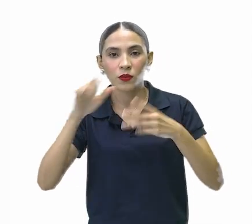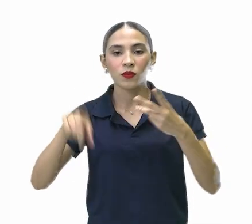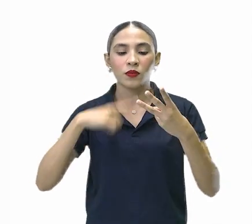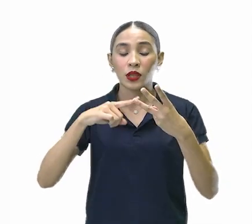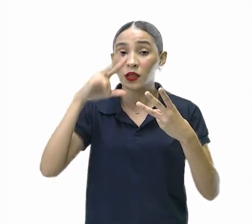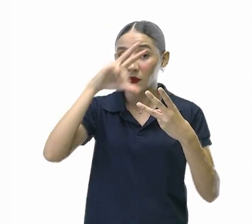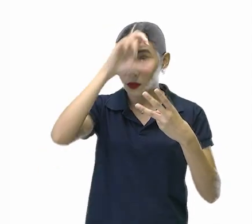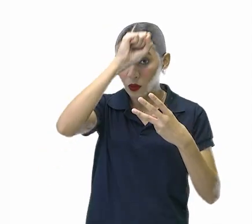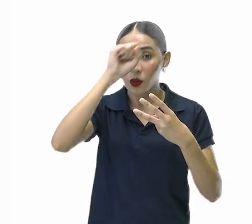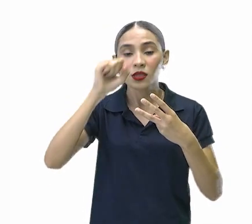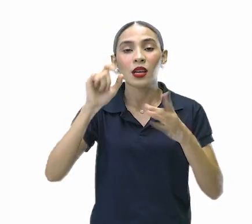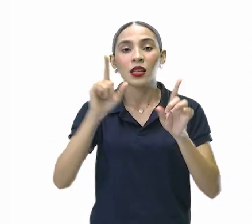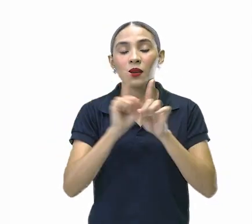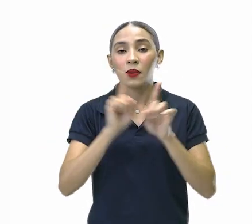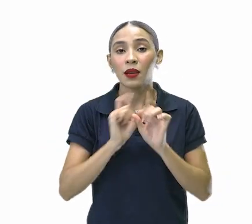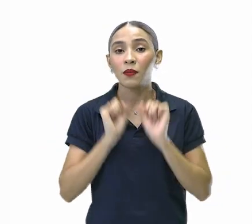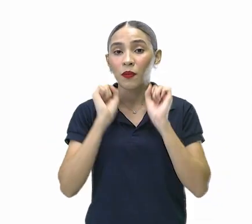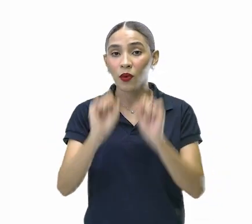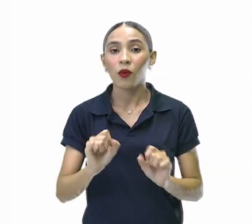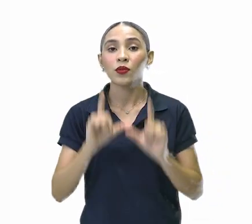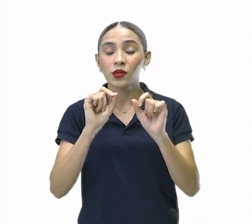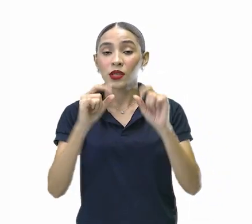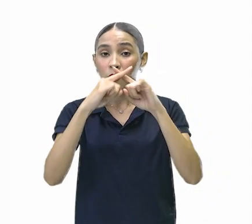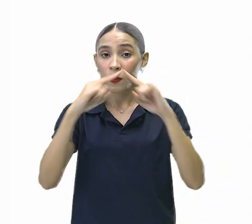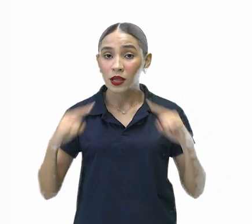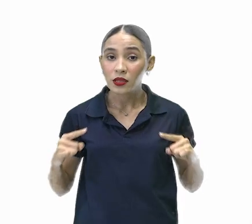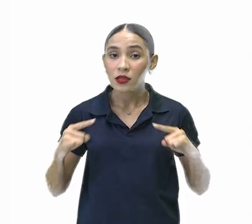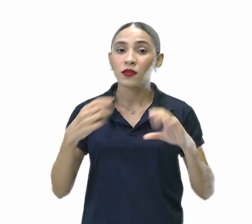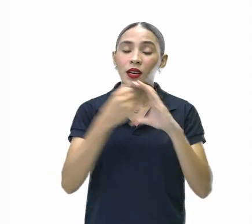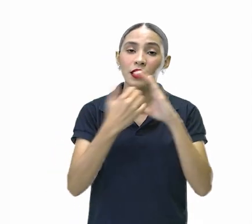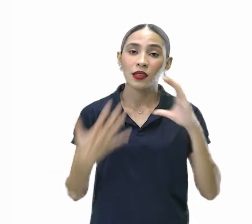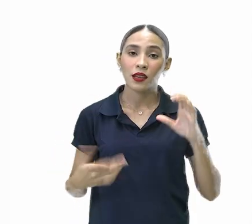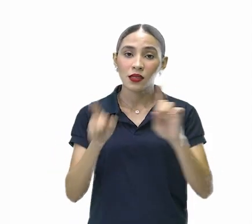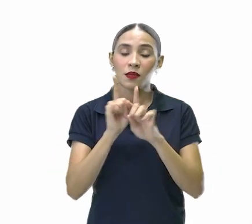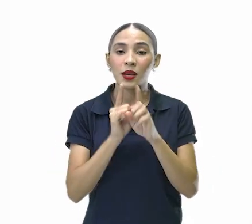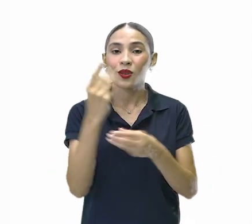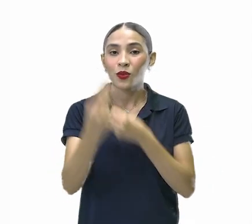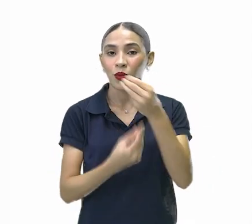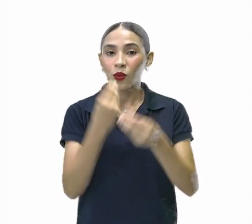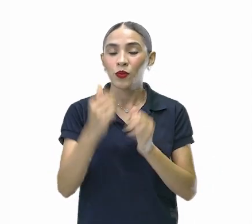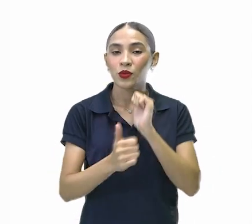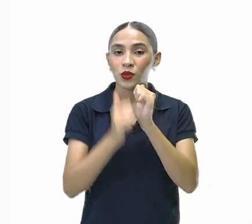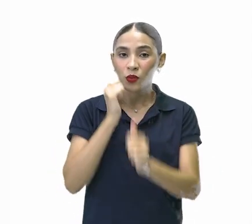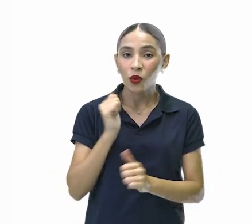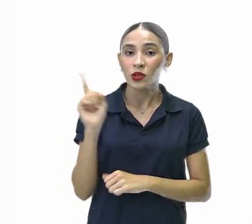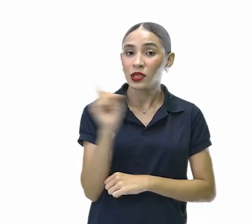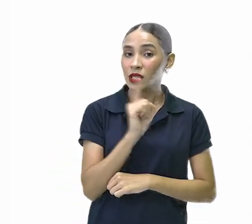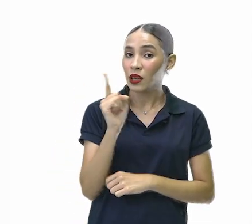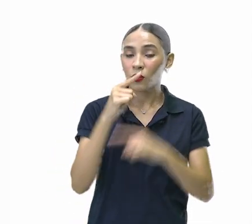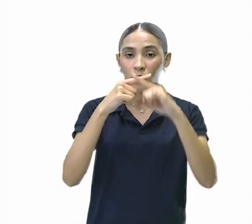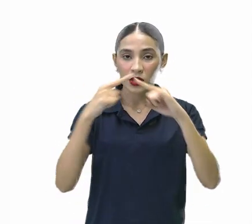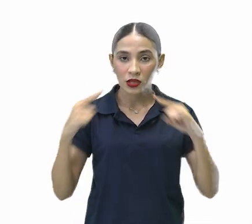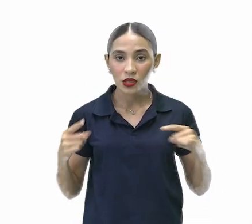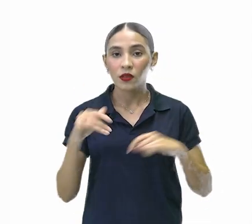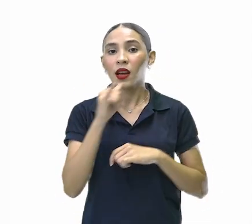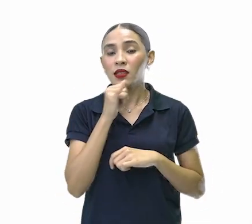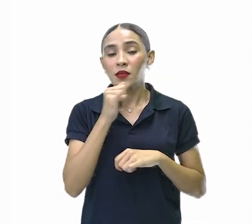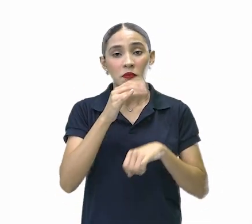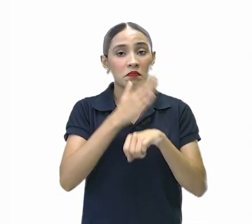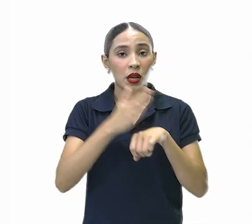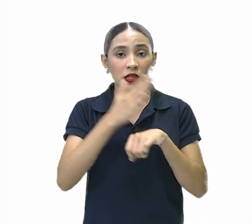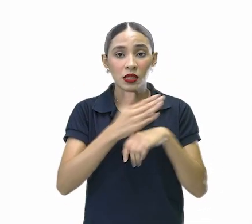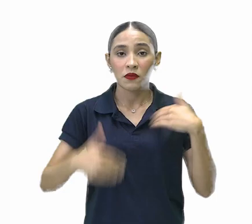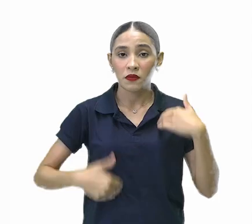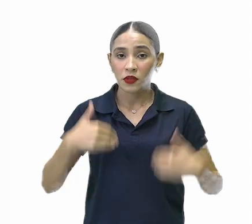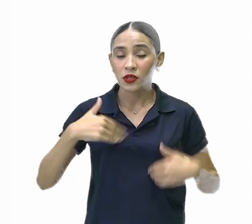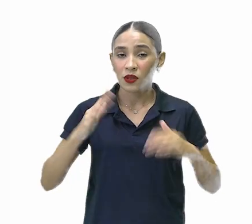e força, e ela pode ser competitiva, caracterizada como esporte, e não competitiva, como exercício físico